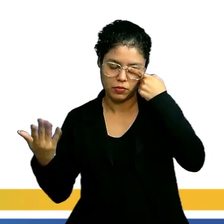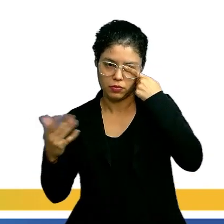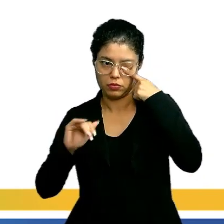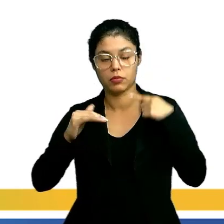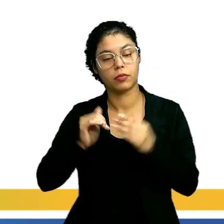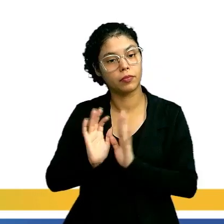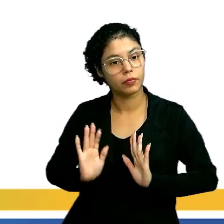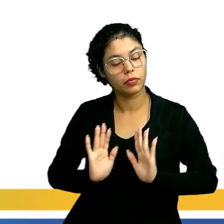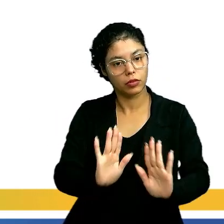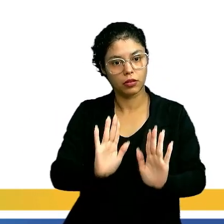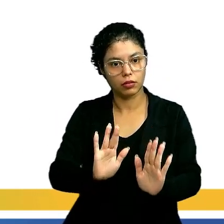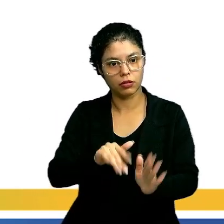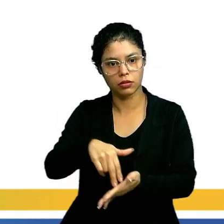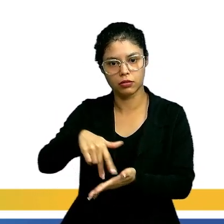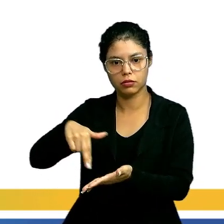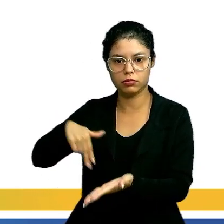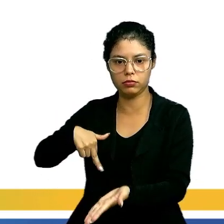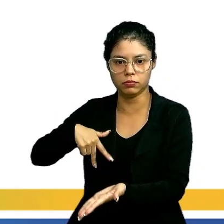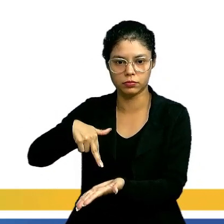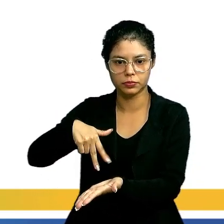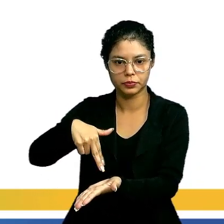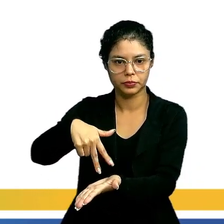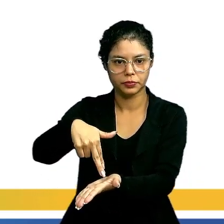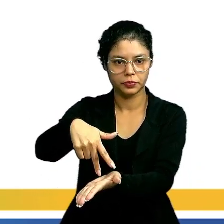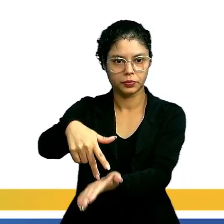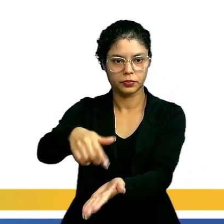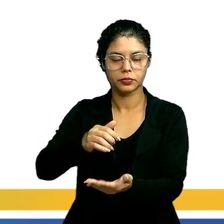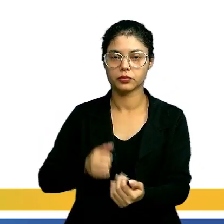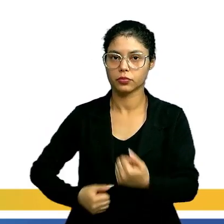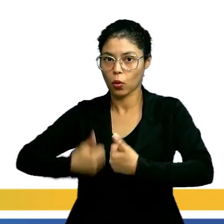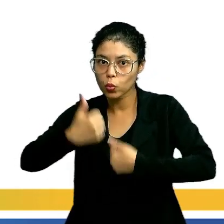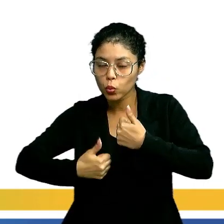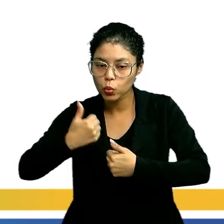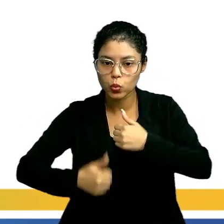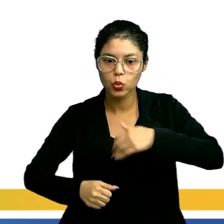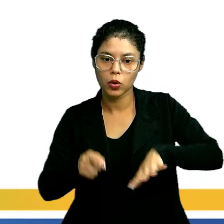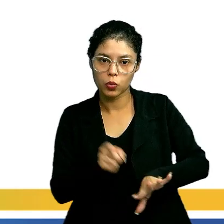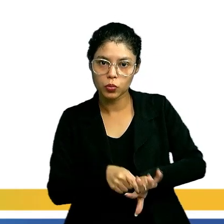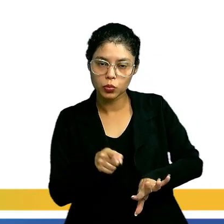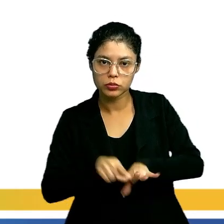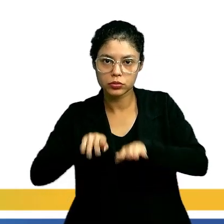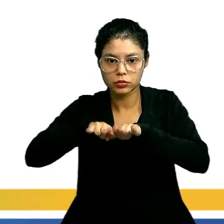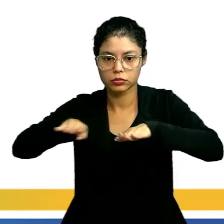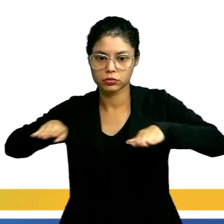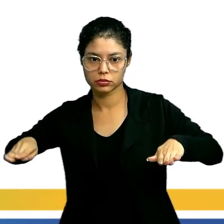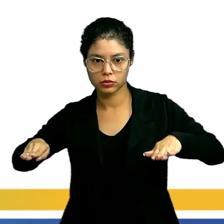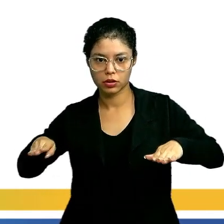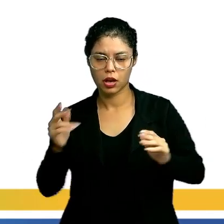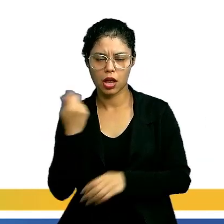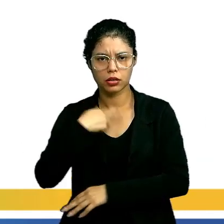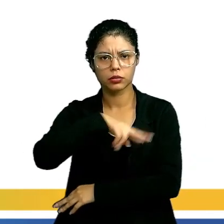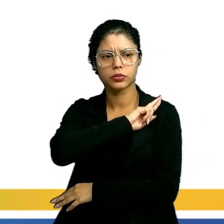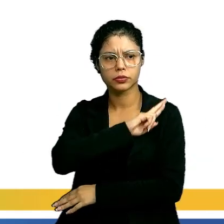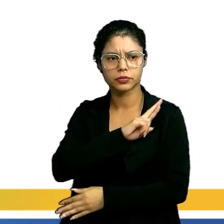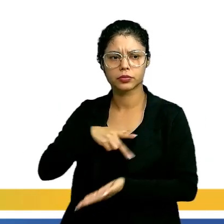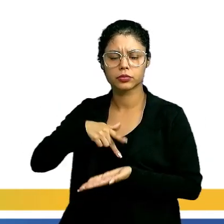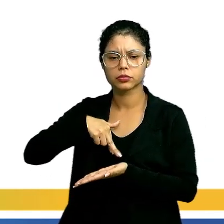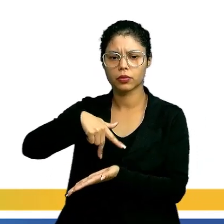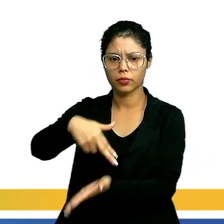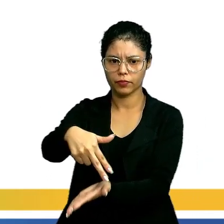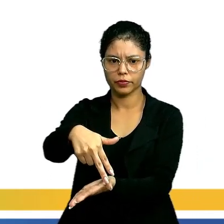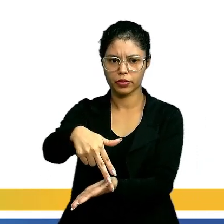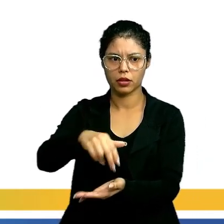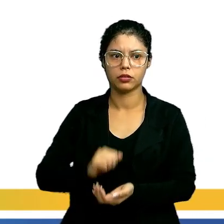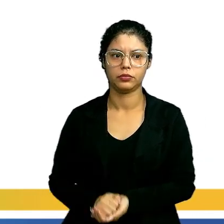caminhamos, empurramos o chão para trás e o atrito existente entre nossos pés e a superfície é o responsável por nos impulsionar